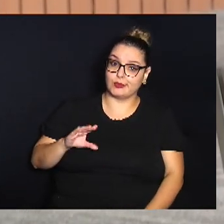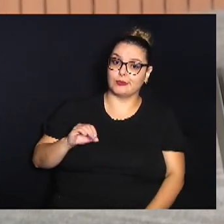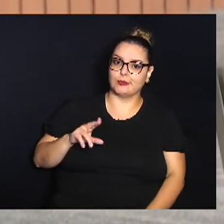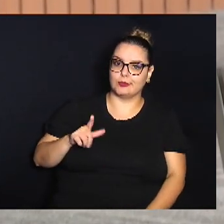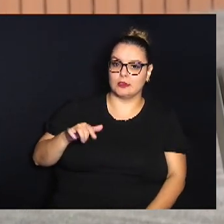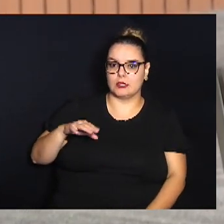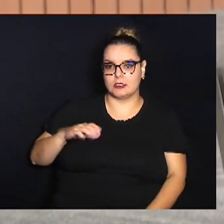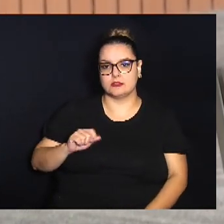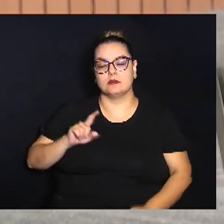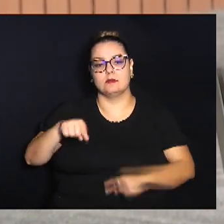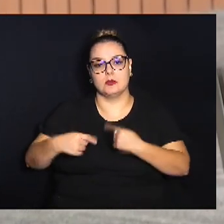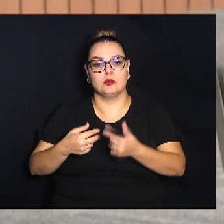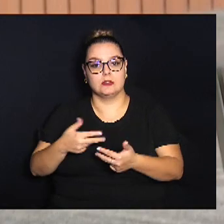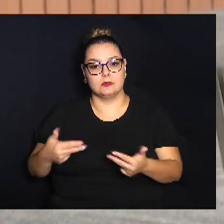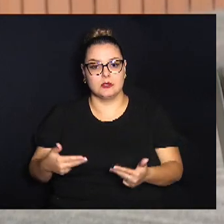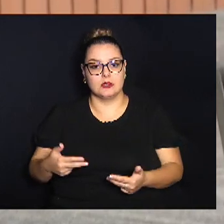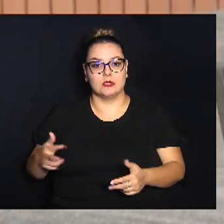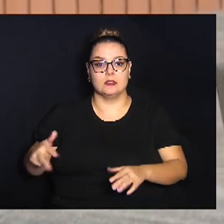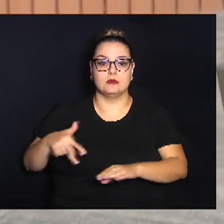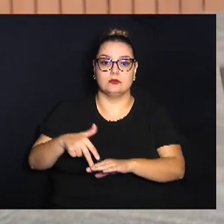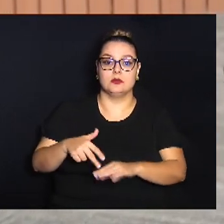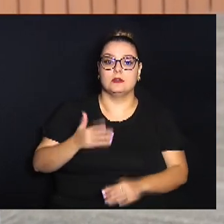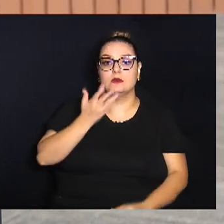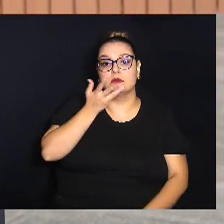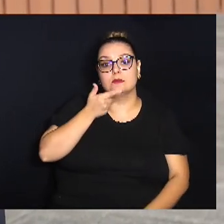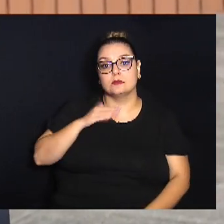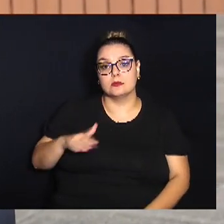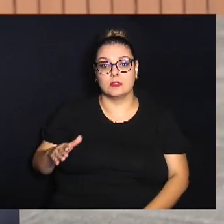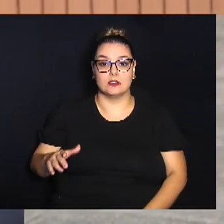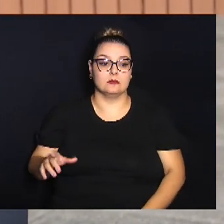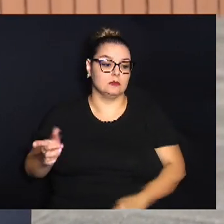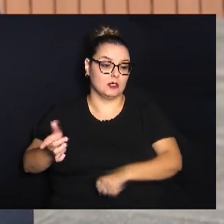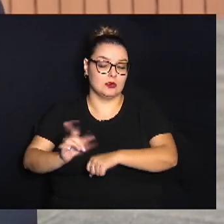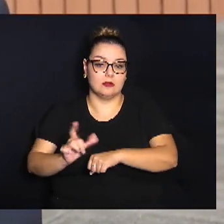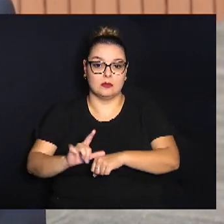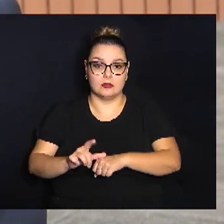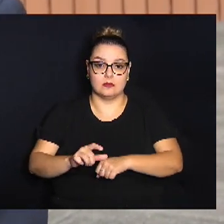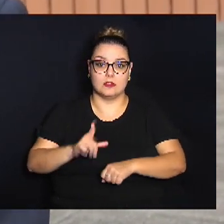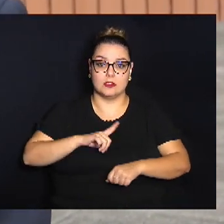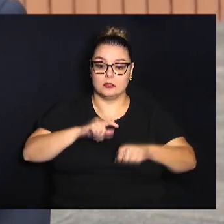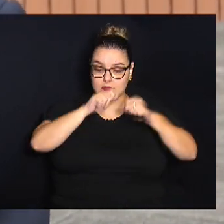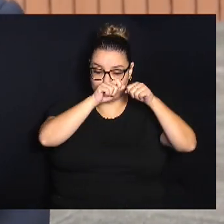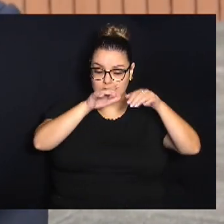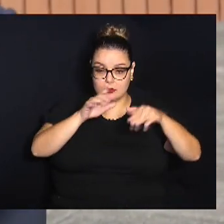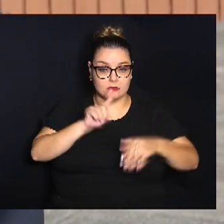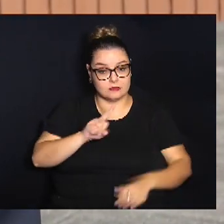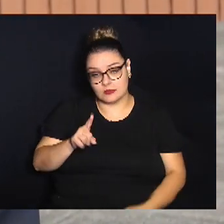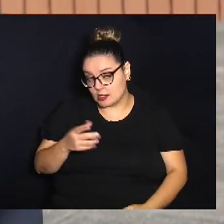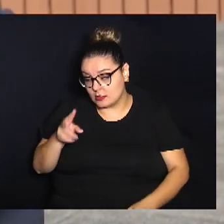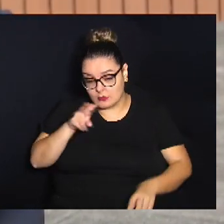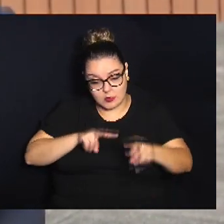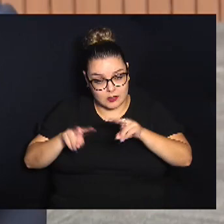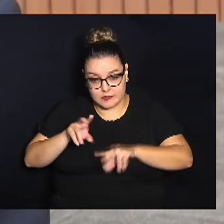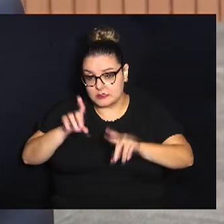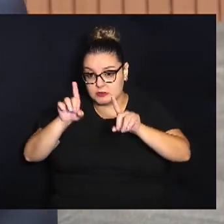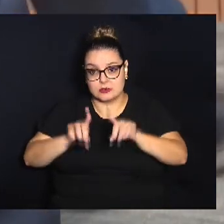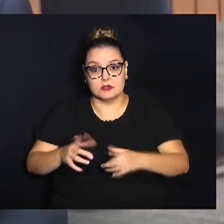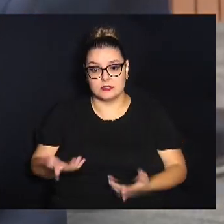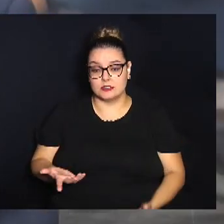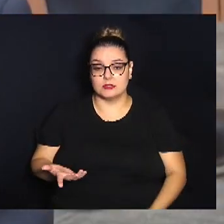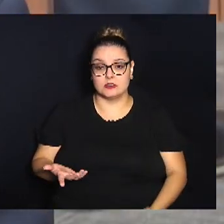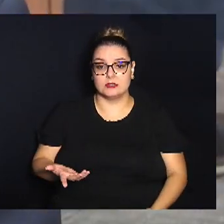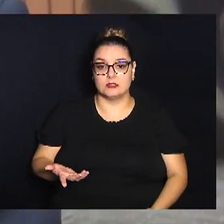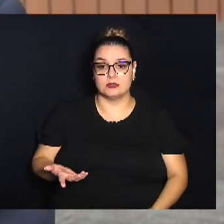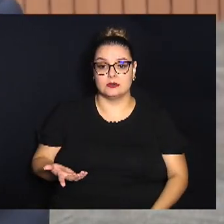relato que nós temos uma pessoa que chega com uma criança numa loja, uma criança, ela tem o autismo, não é visível o autismo dela,